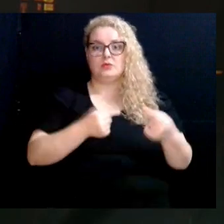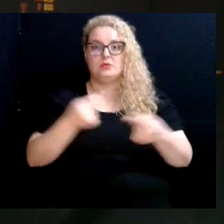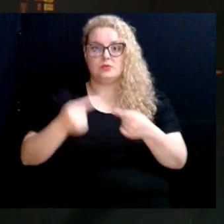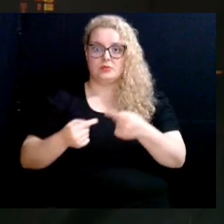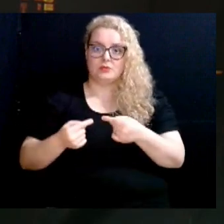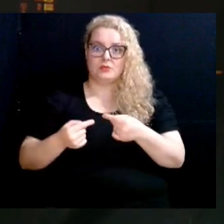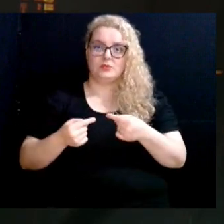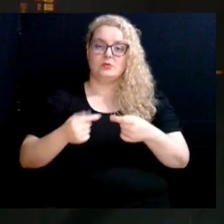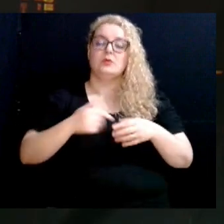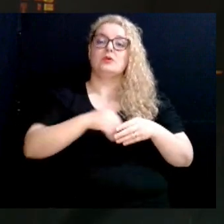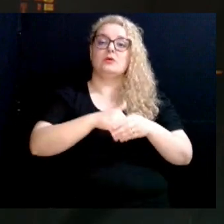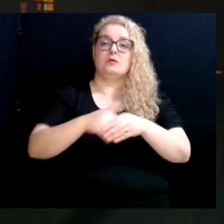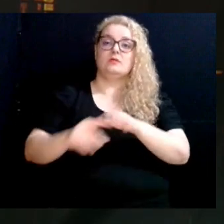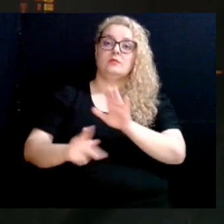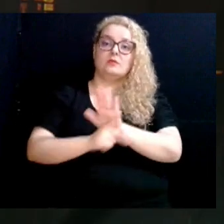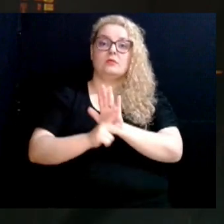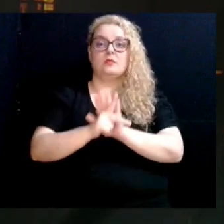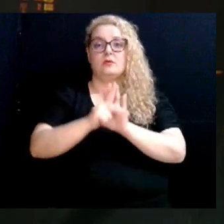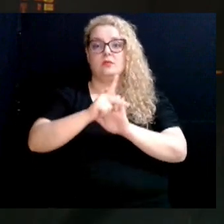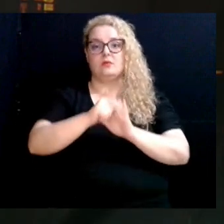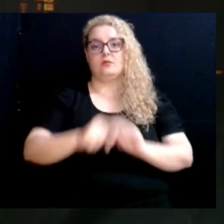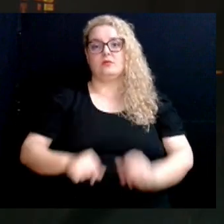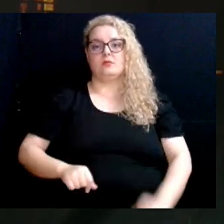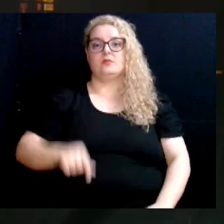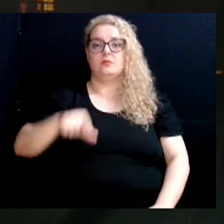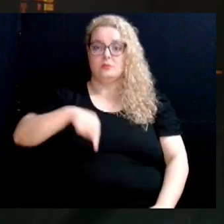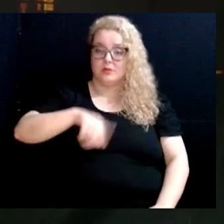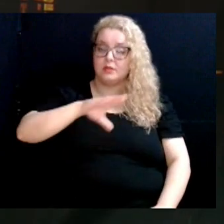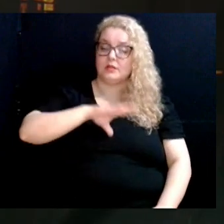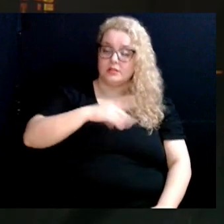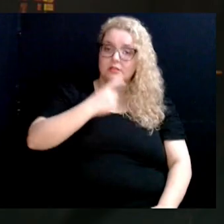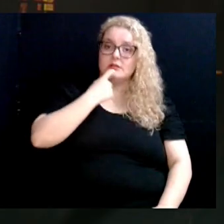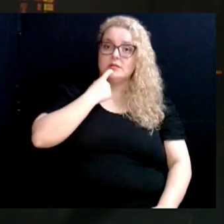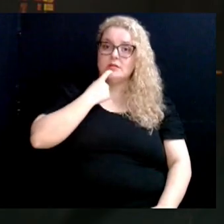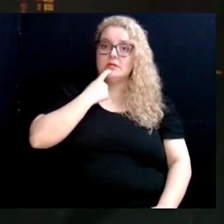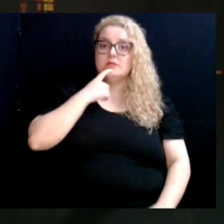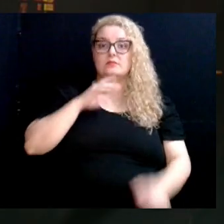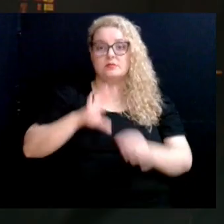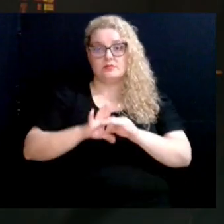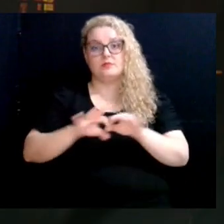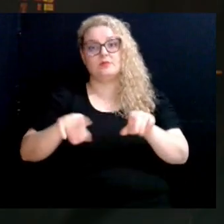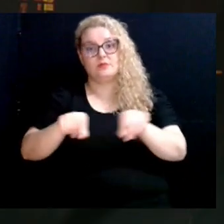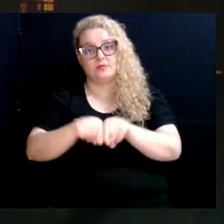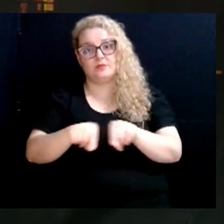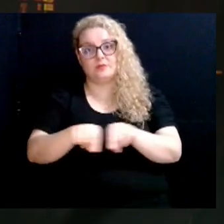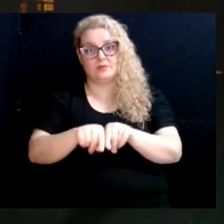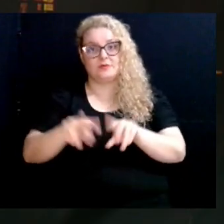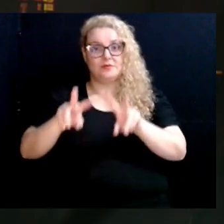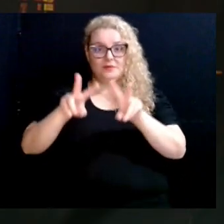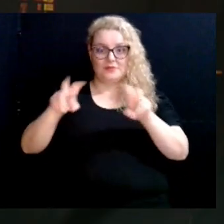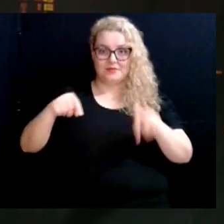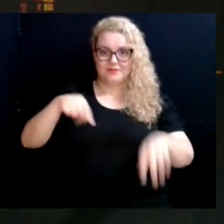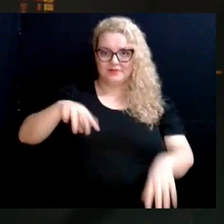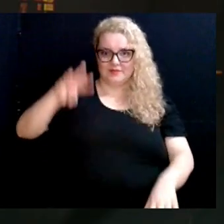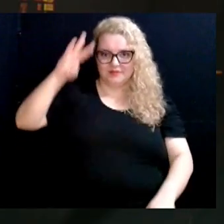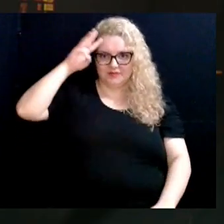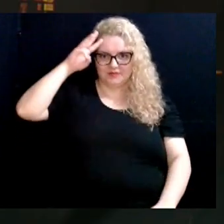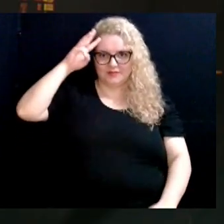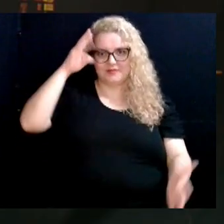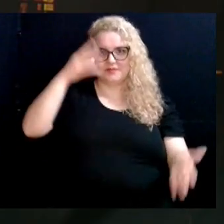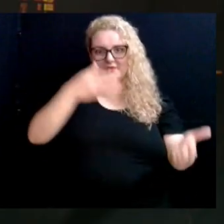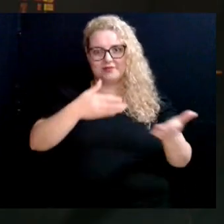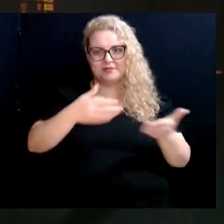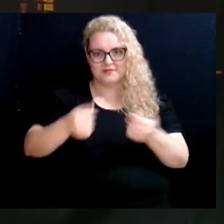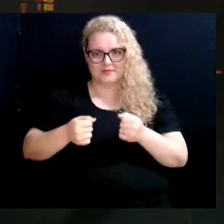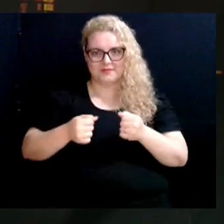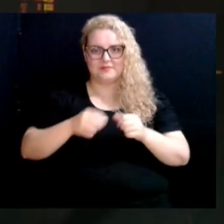votam projetos para a cidade. E eu já vou deixar aqui também o tema dessa terça-feira, te convidando para separar